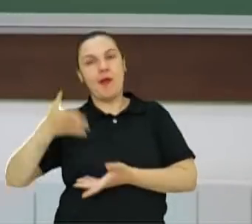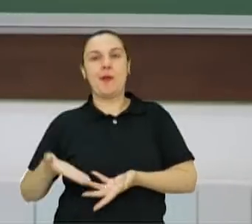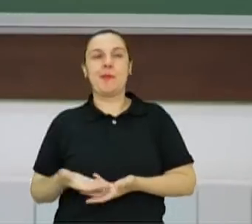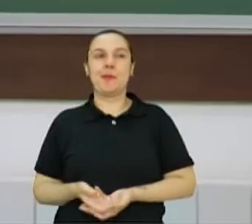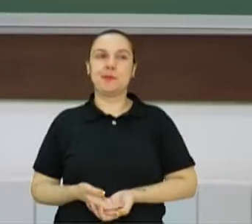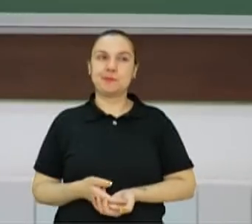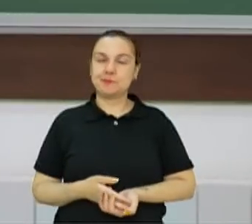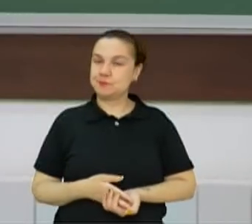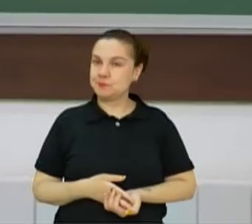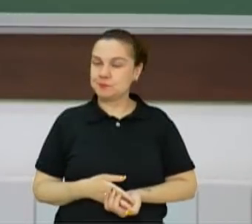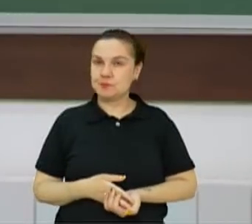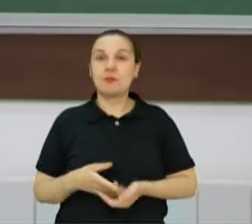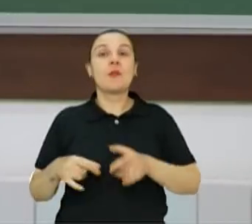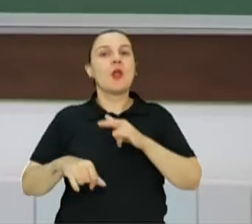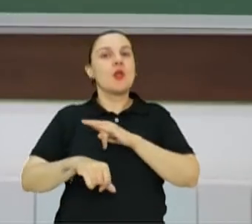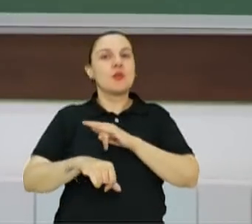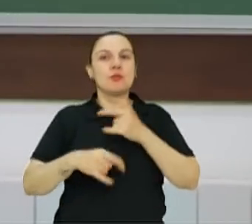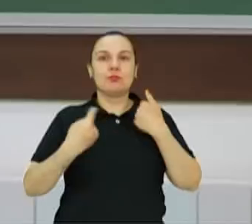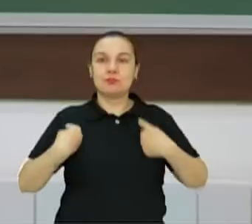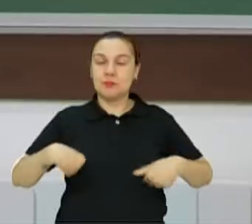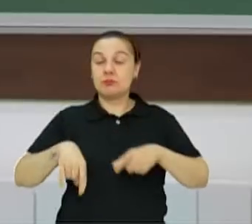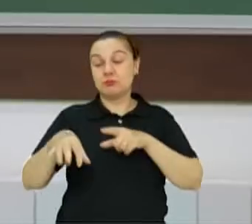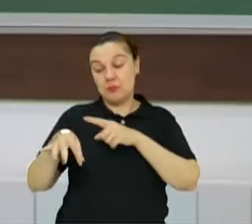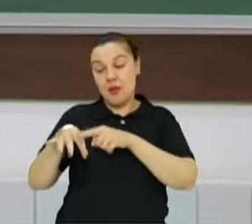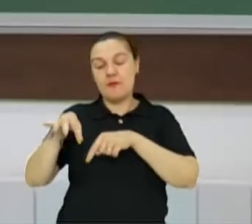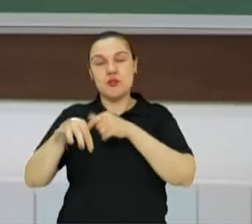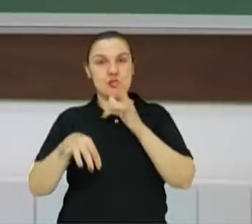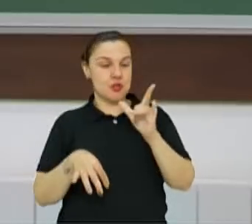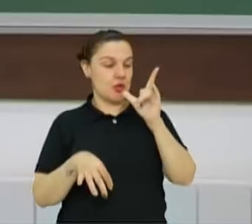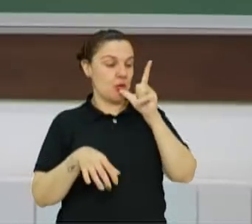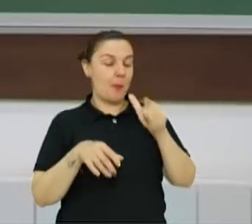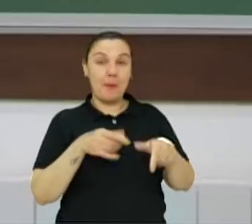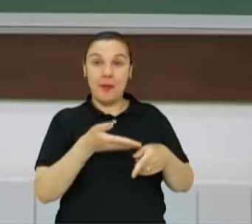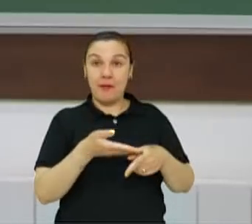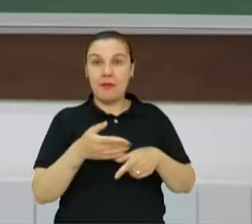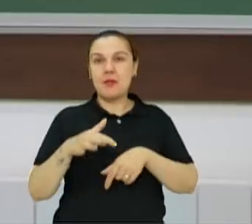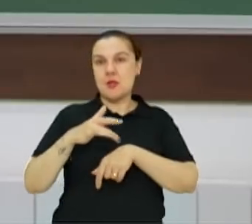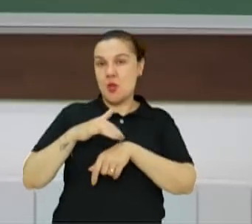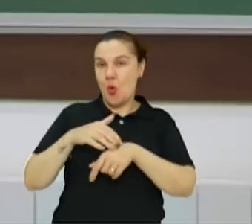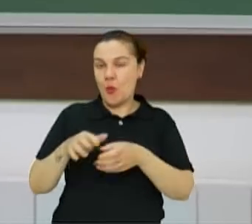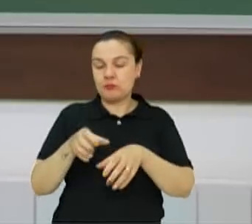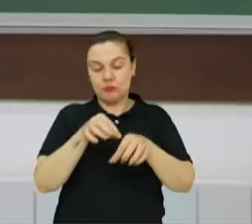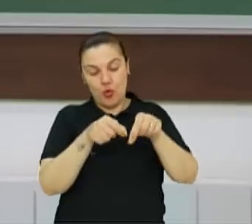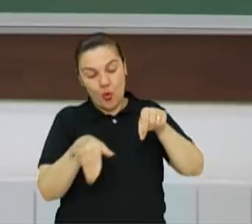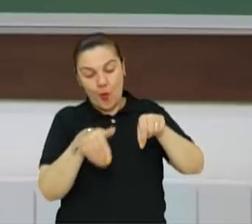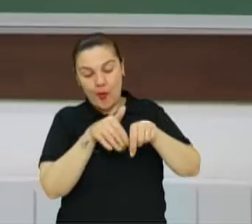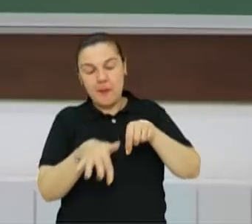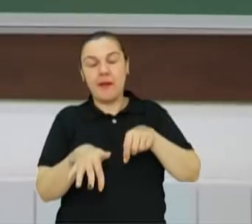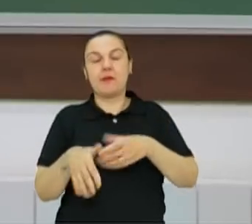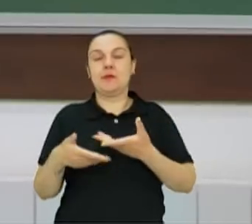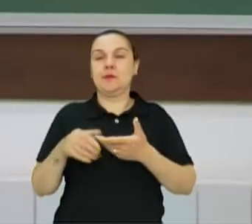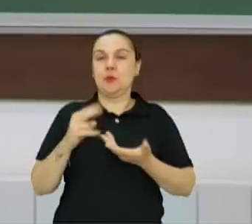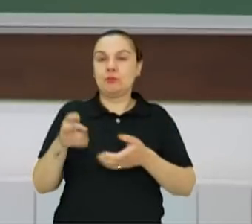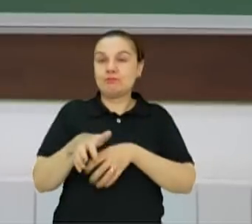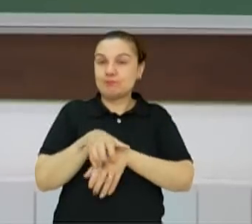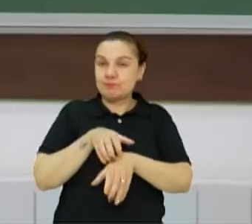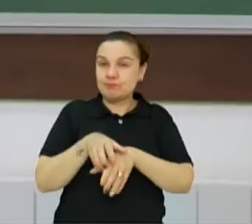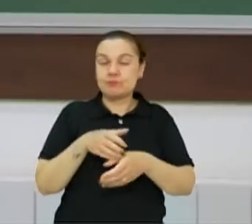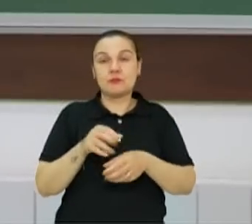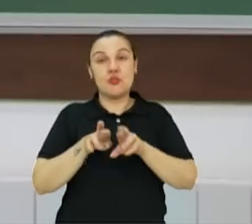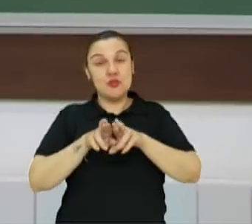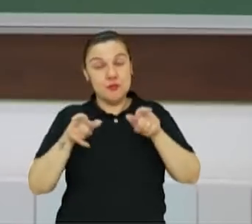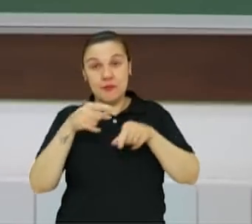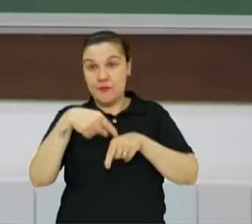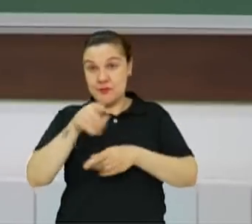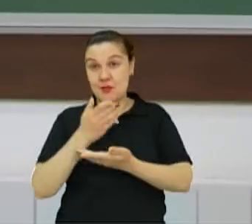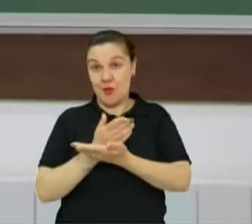alterações no próprio sistema genital, né, algum corrimento, alguma secreção diferente do que você está